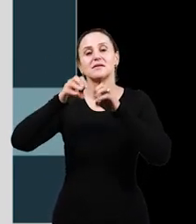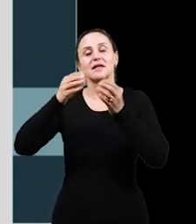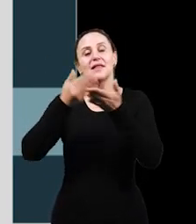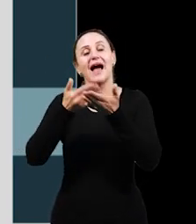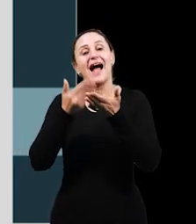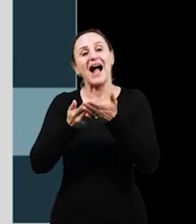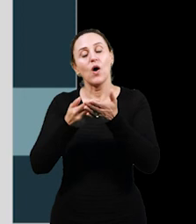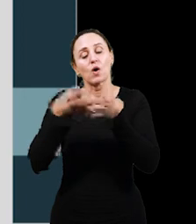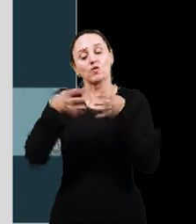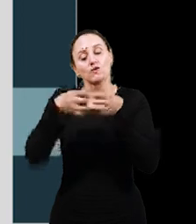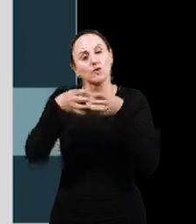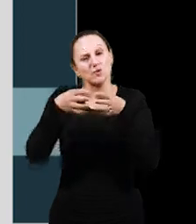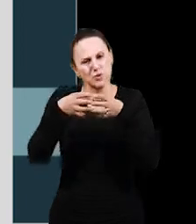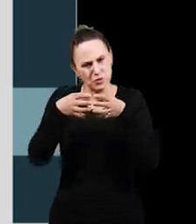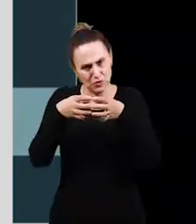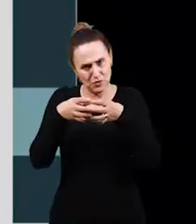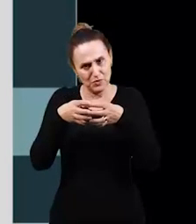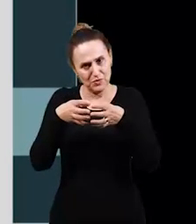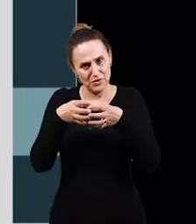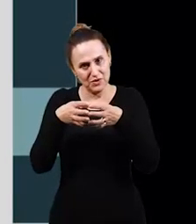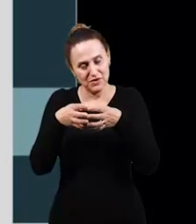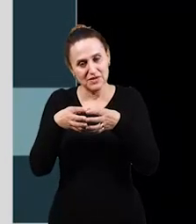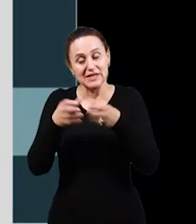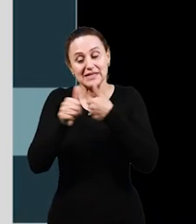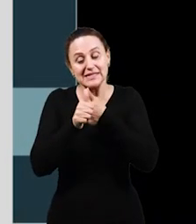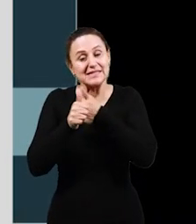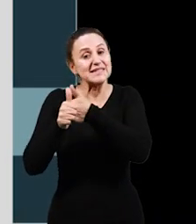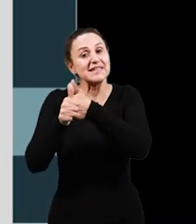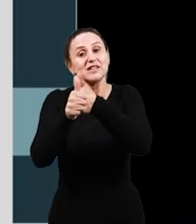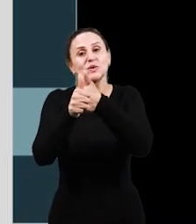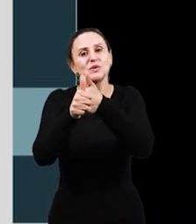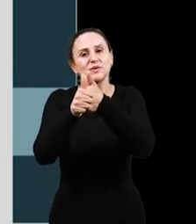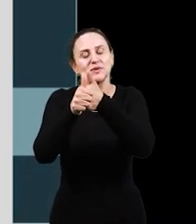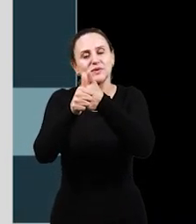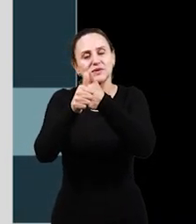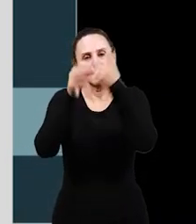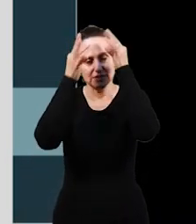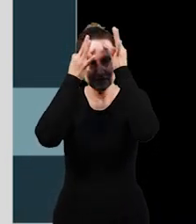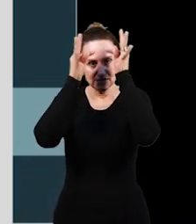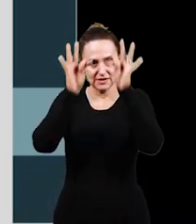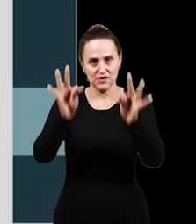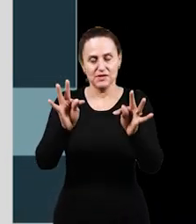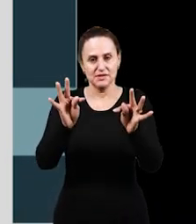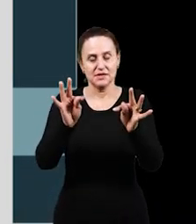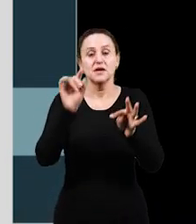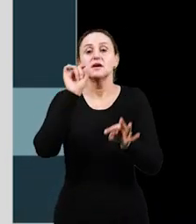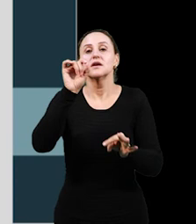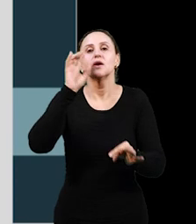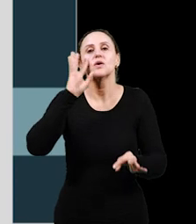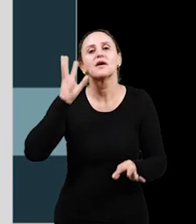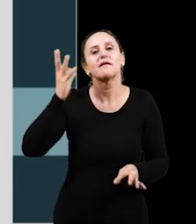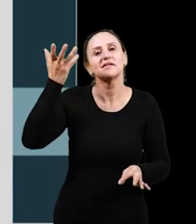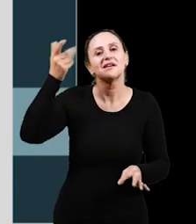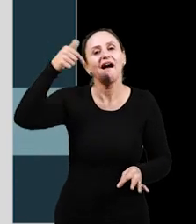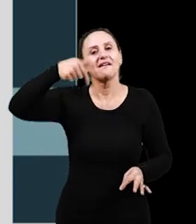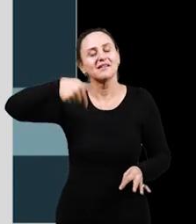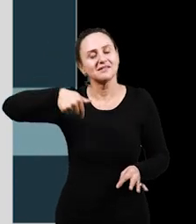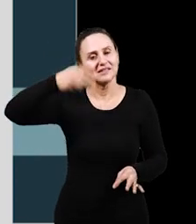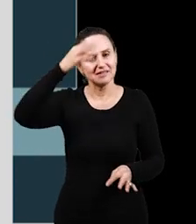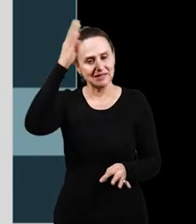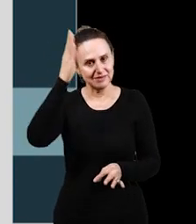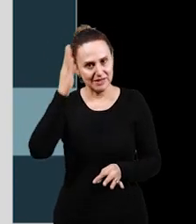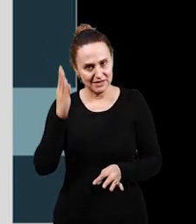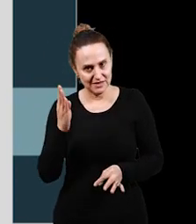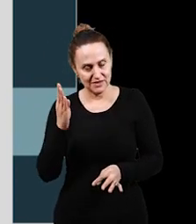fundar formar seguidores dessas teorias e e foi o que aconteceu no